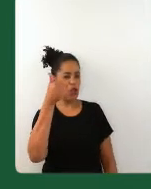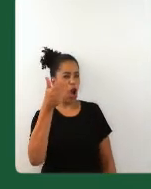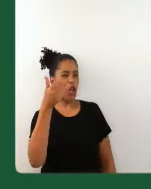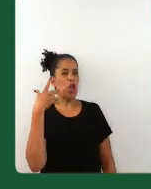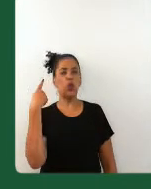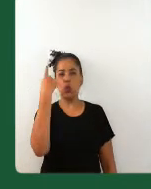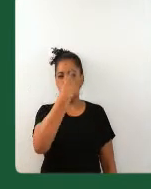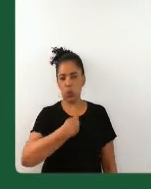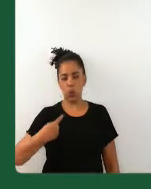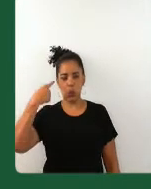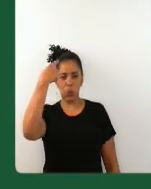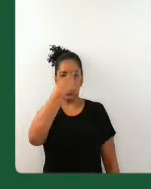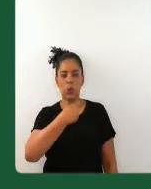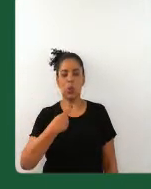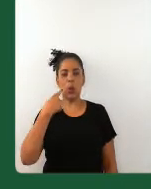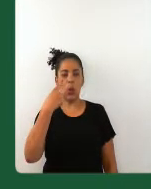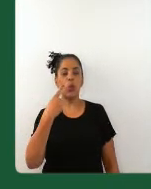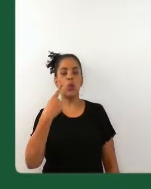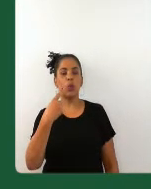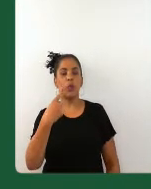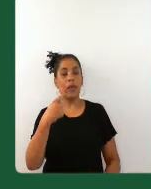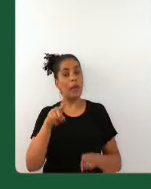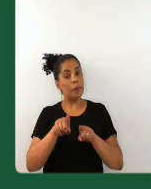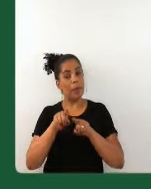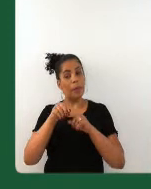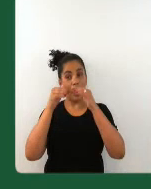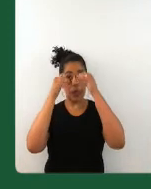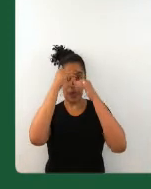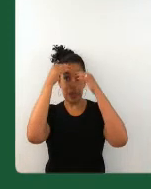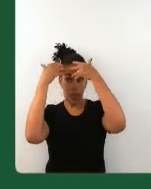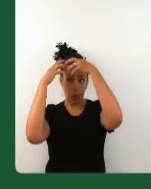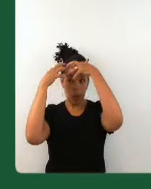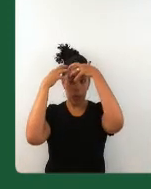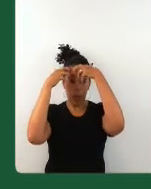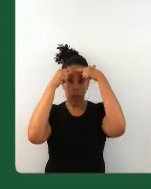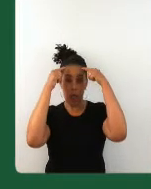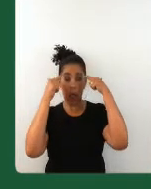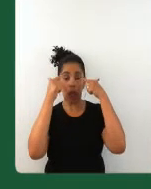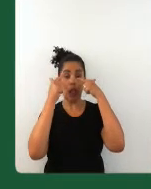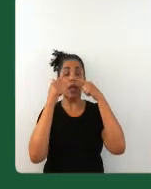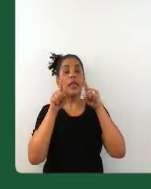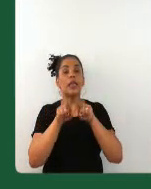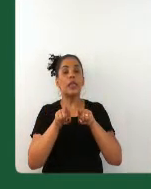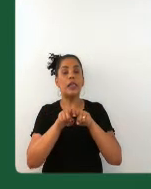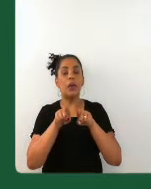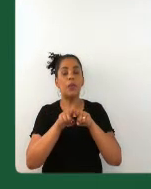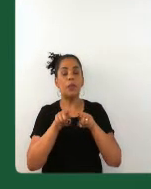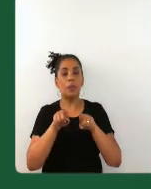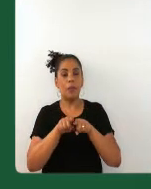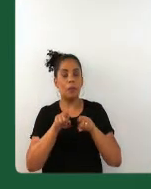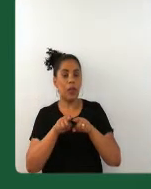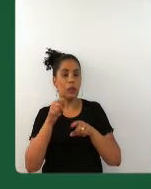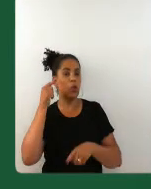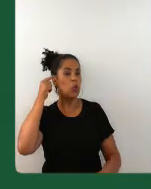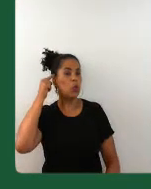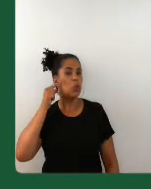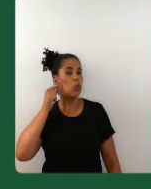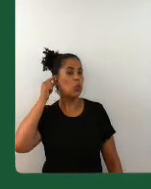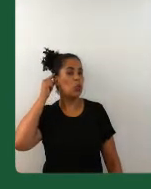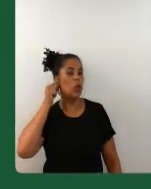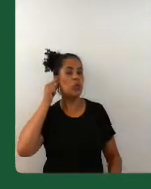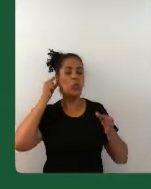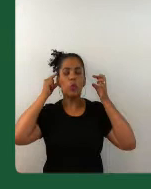a dimensão anteroposterior, né, do crânio, né, e a bitemporal, que é a medida de orelha a